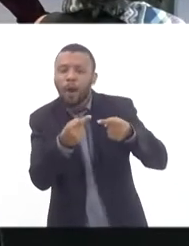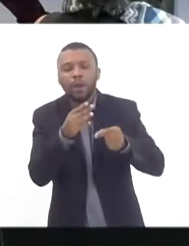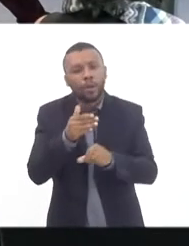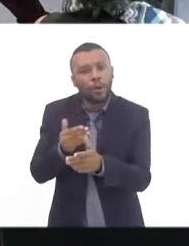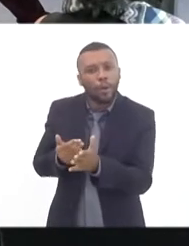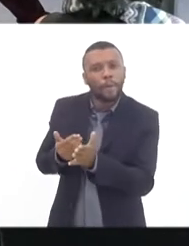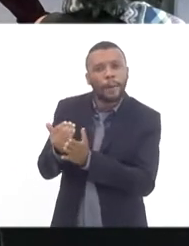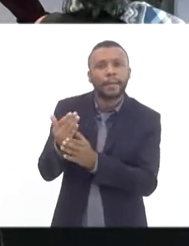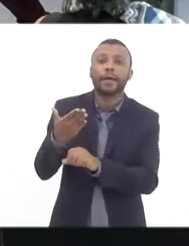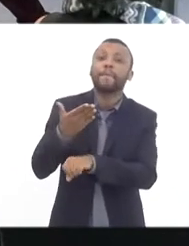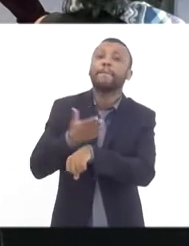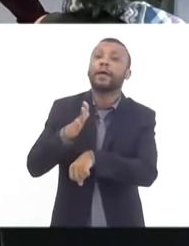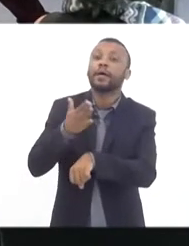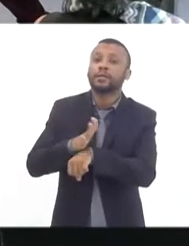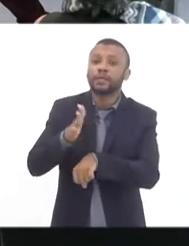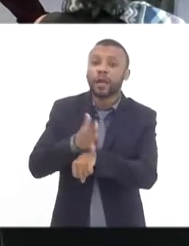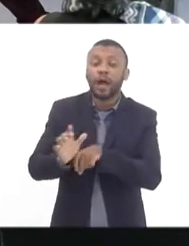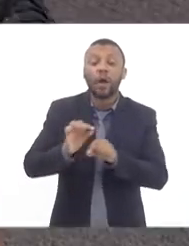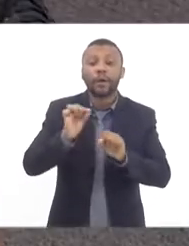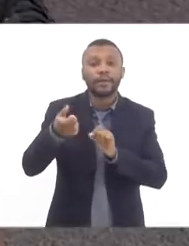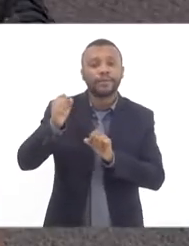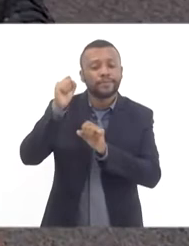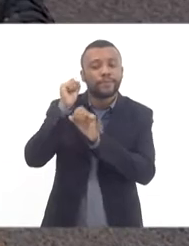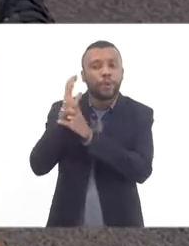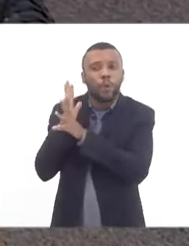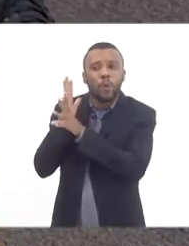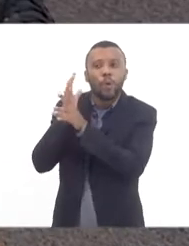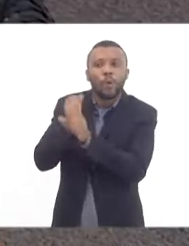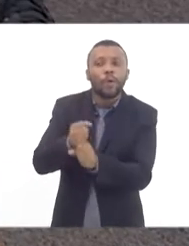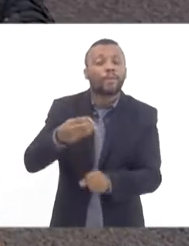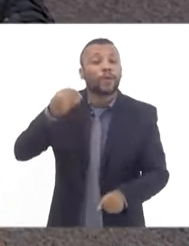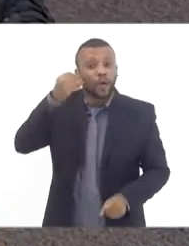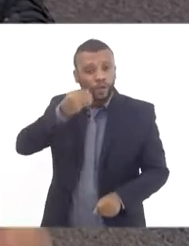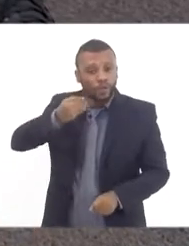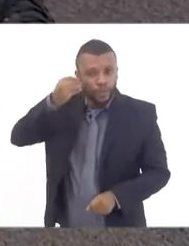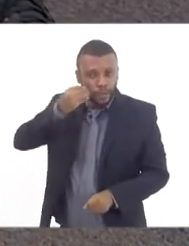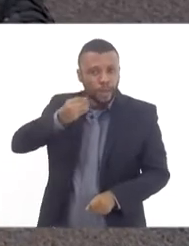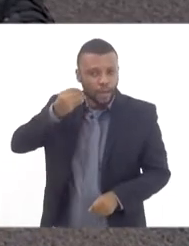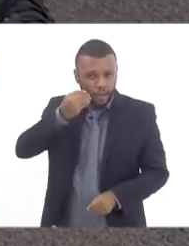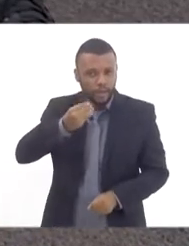prática aquilo que é resultado da sua experiência, entendeu?